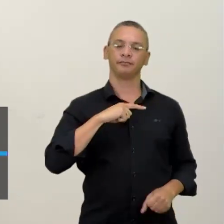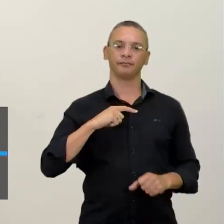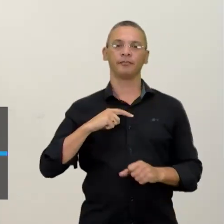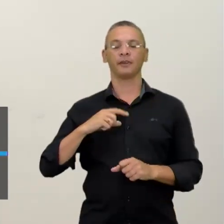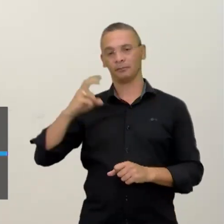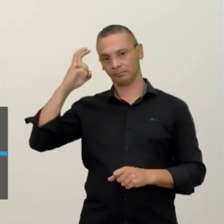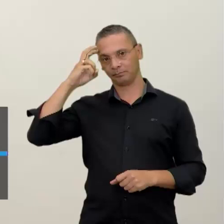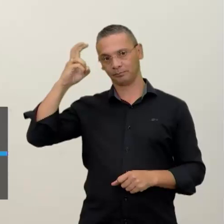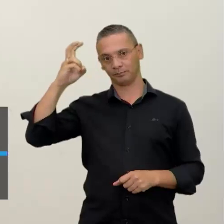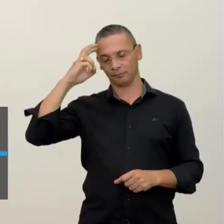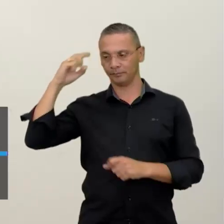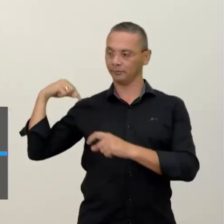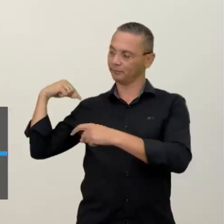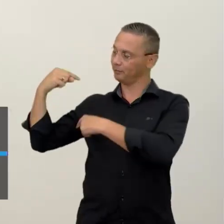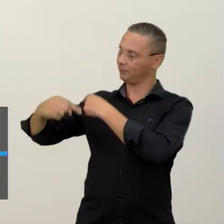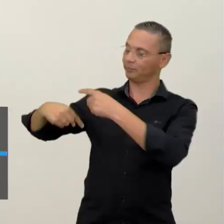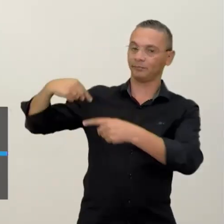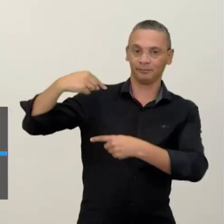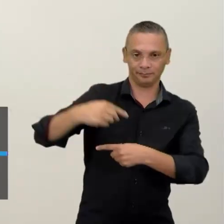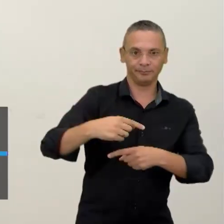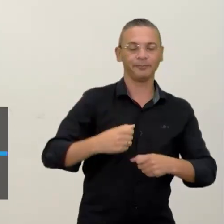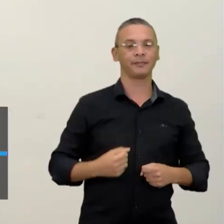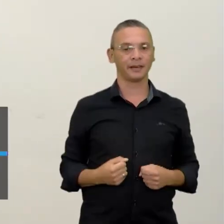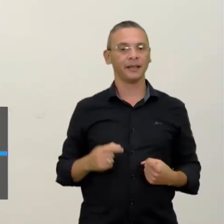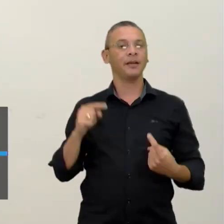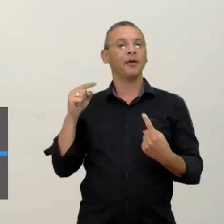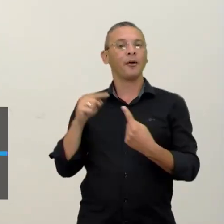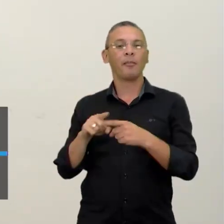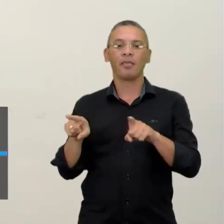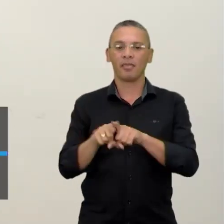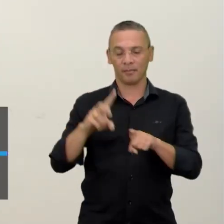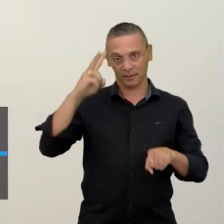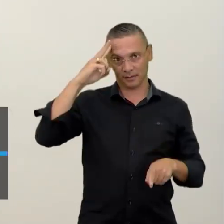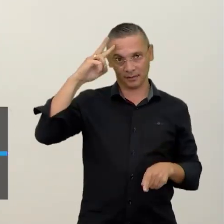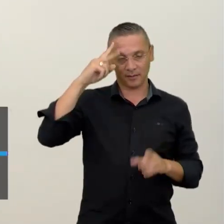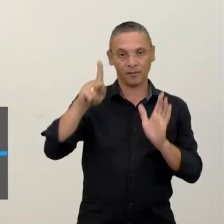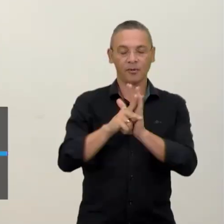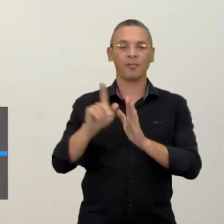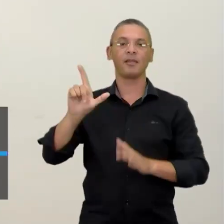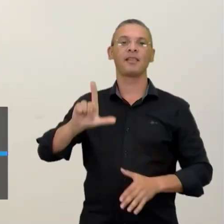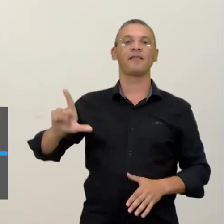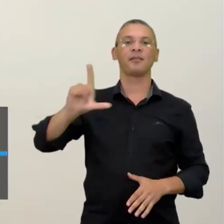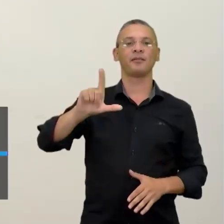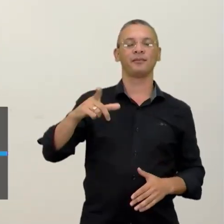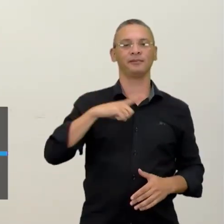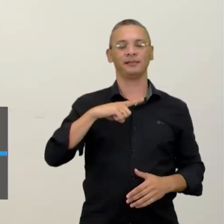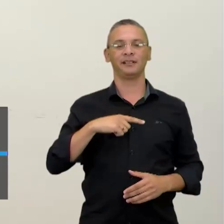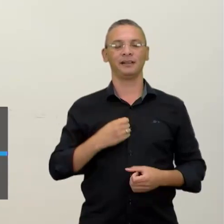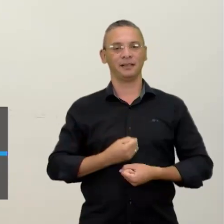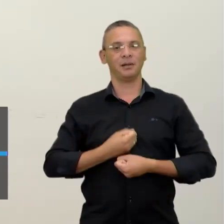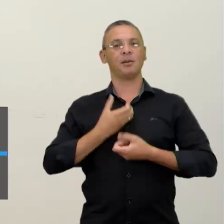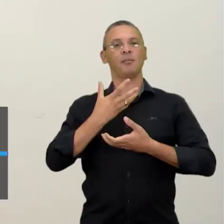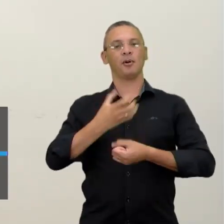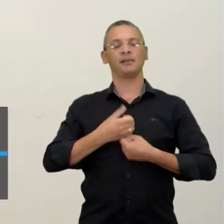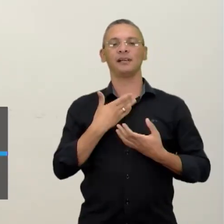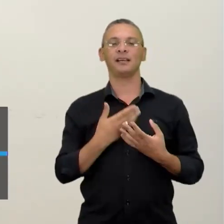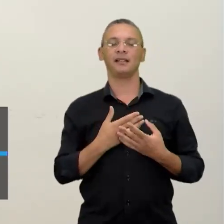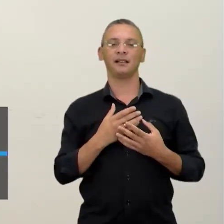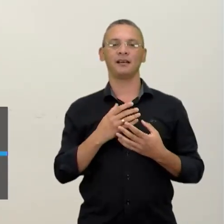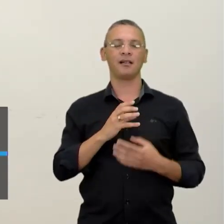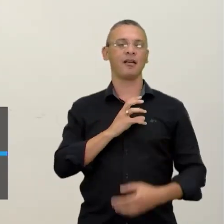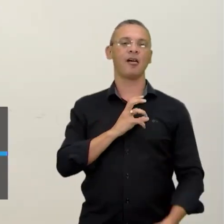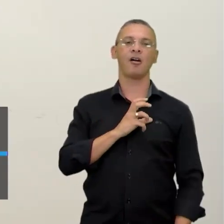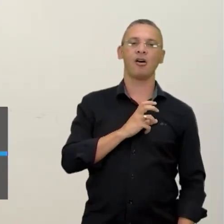até aqui. E faz parte dessa história também a literatura, as poesias, os romances,